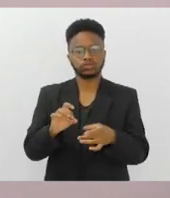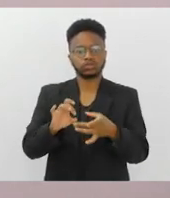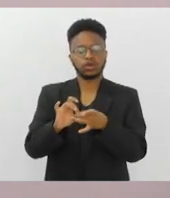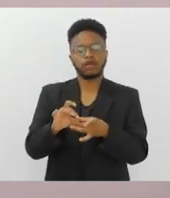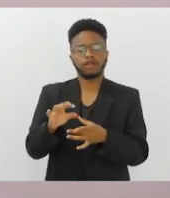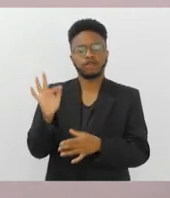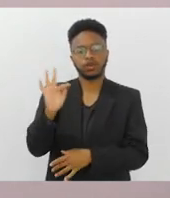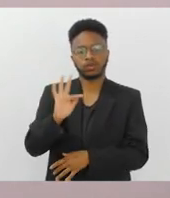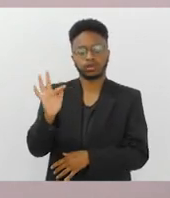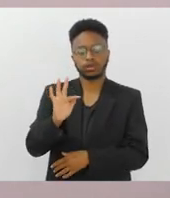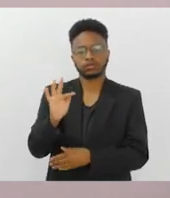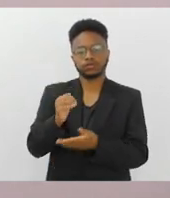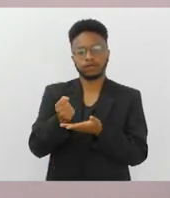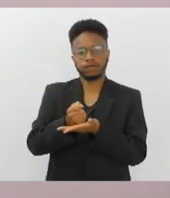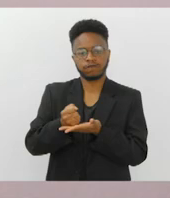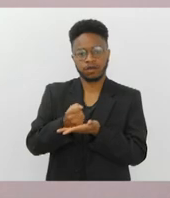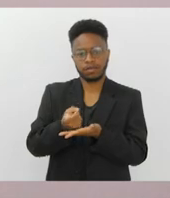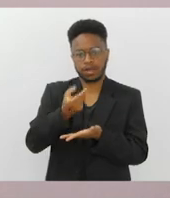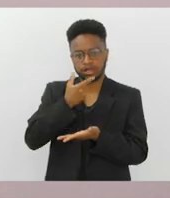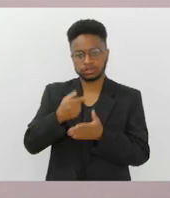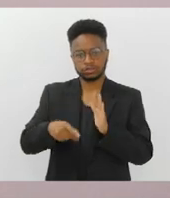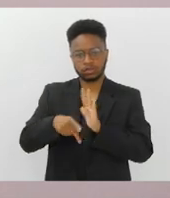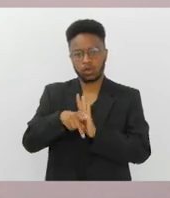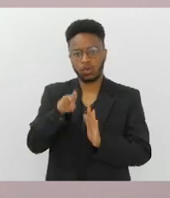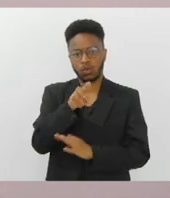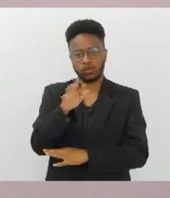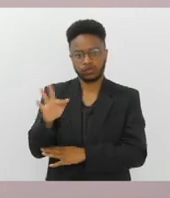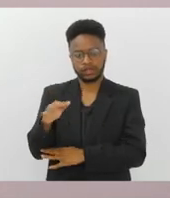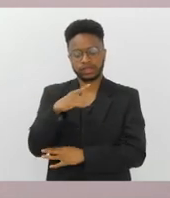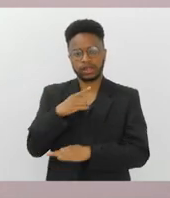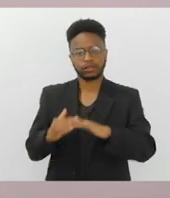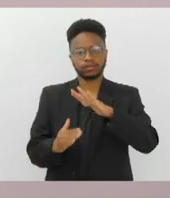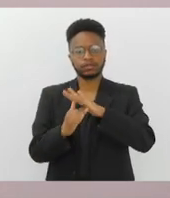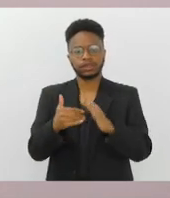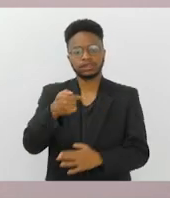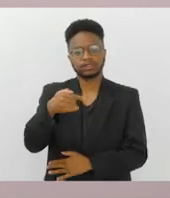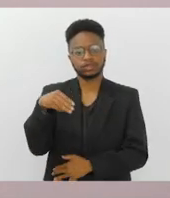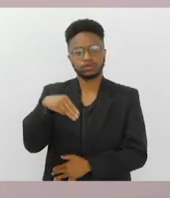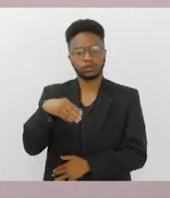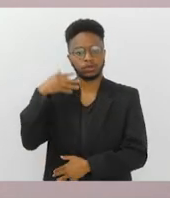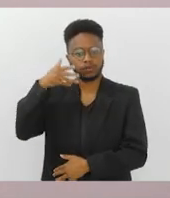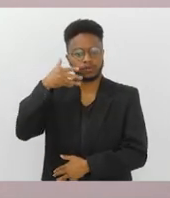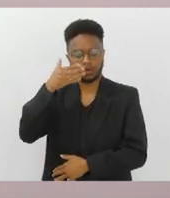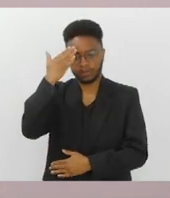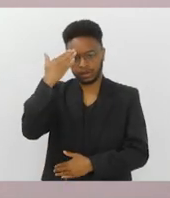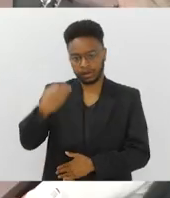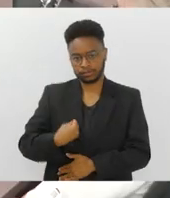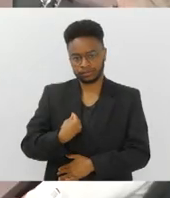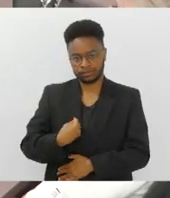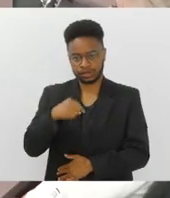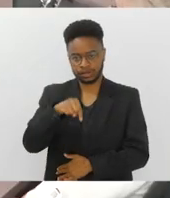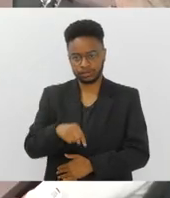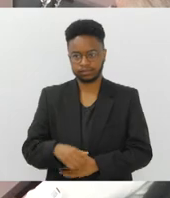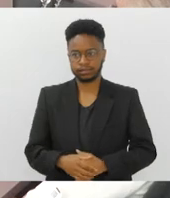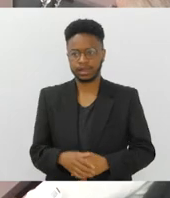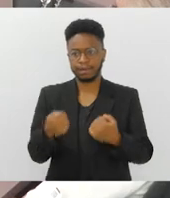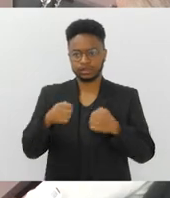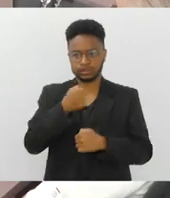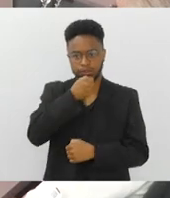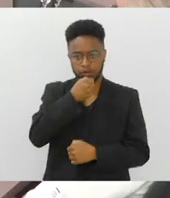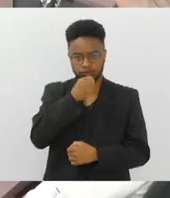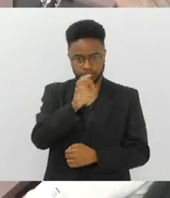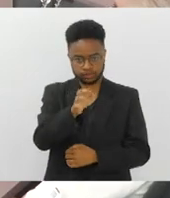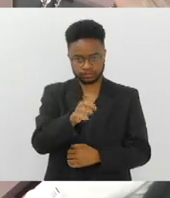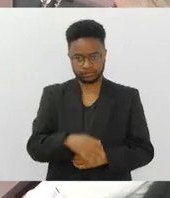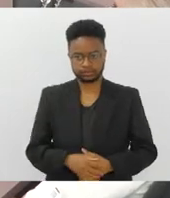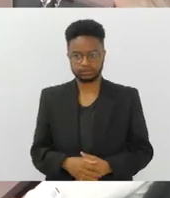Farmácia da UF. Luana, a senhora dispõe de 7 minutos. Muito obrigada pela presença. Precisa de um microfone, né, Luana?